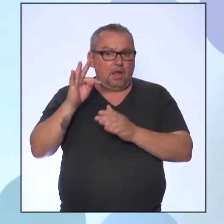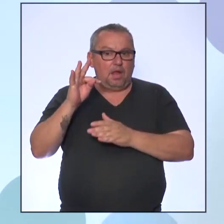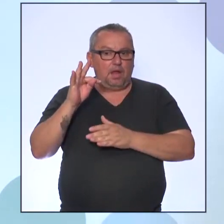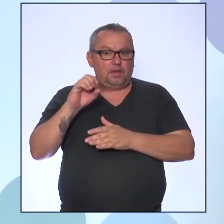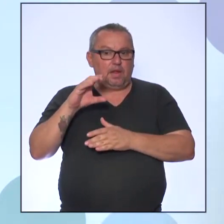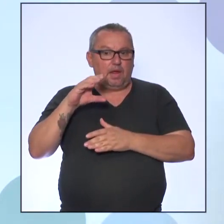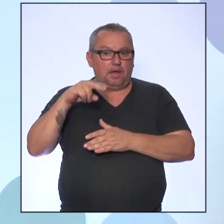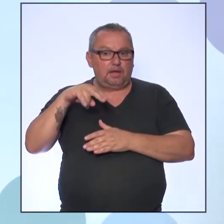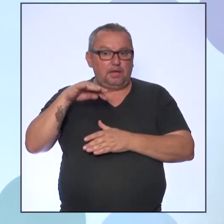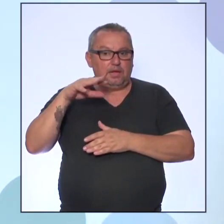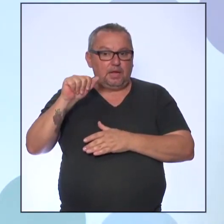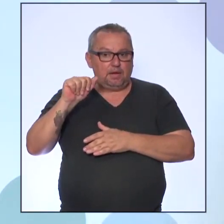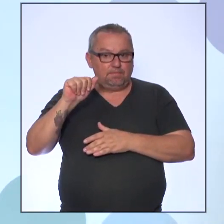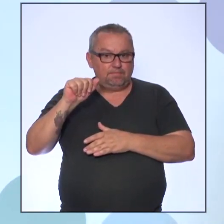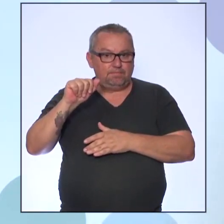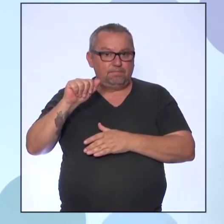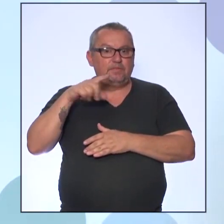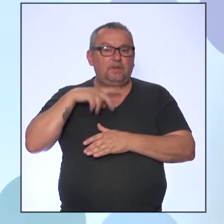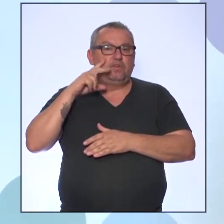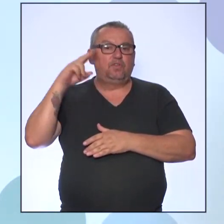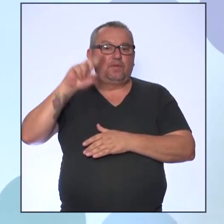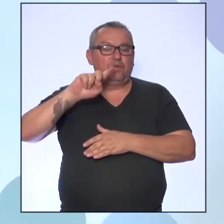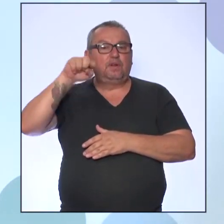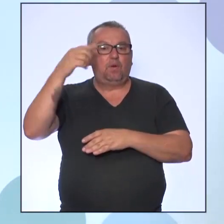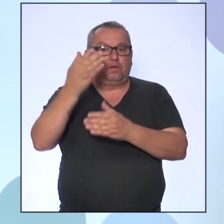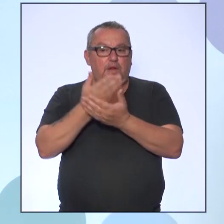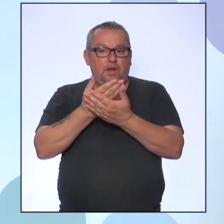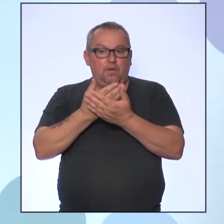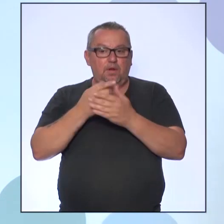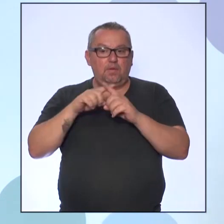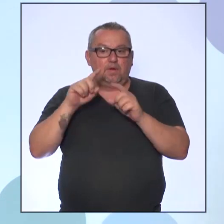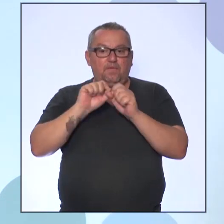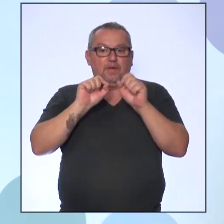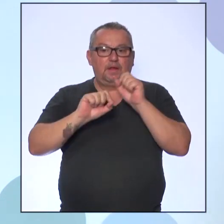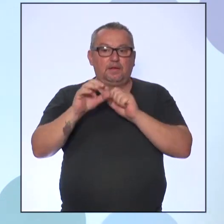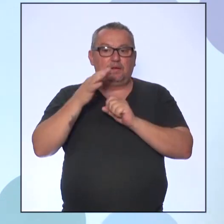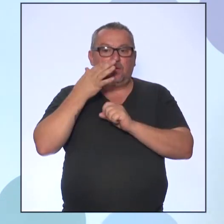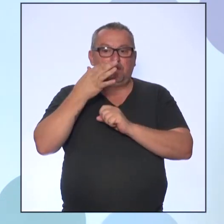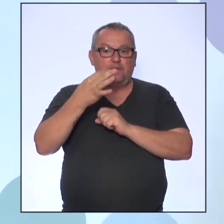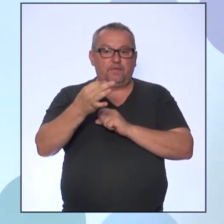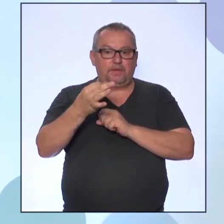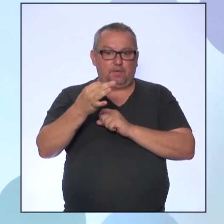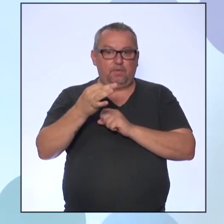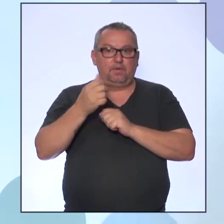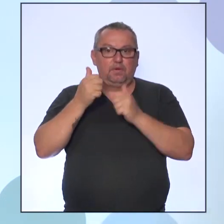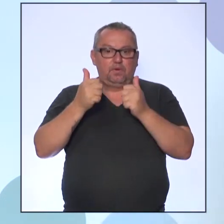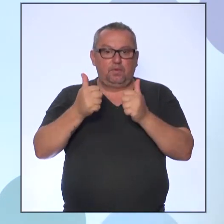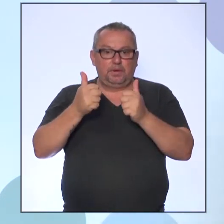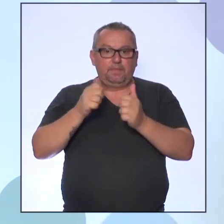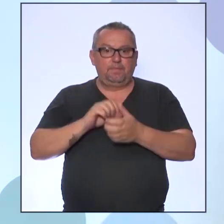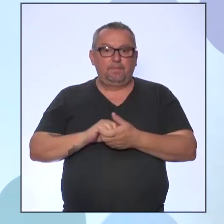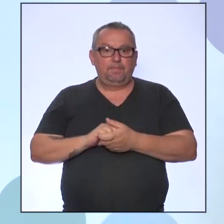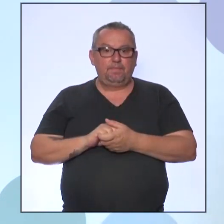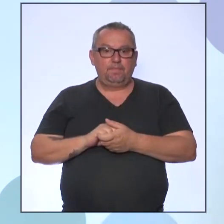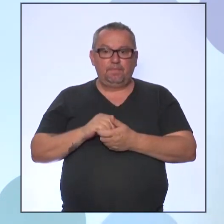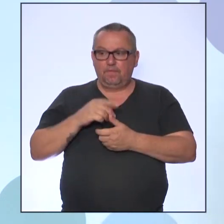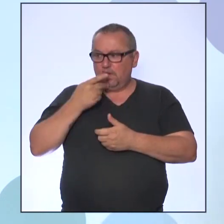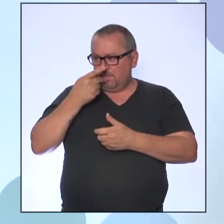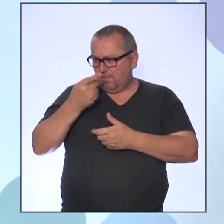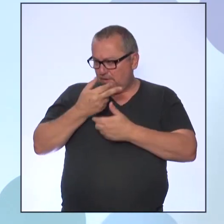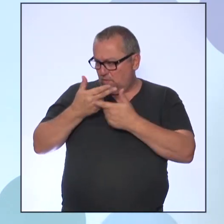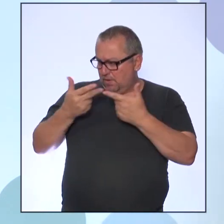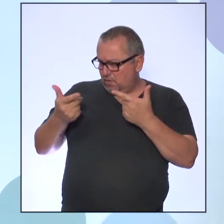precisar para a próxima aula, a gente vai retomar um pouquinho, tá? Mas faça essa observação do esporte, tudo bem? Fernando, quer fazer